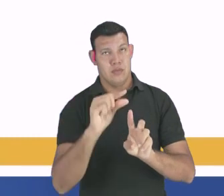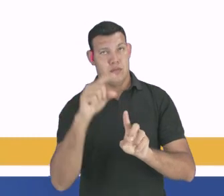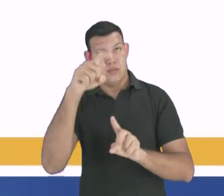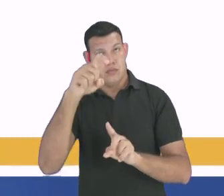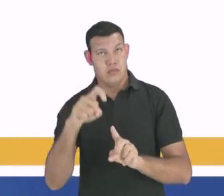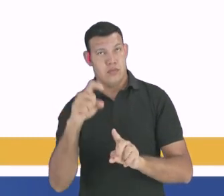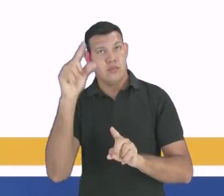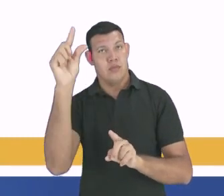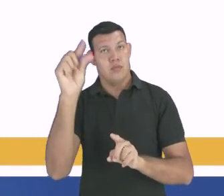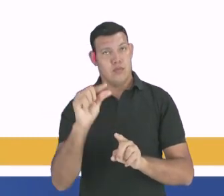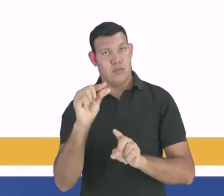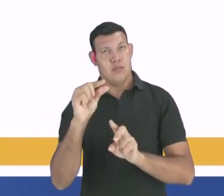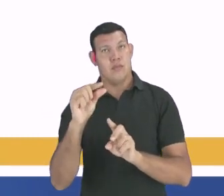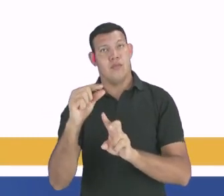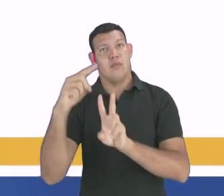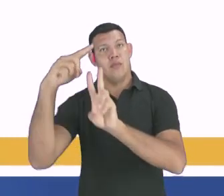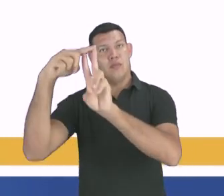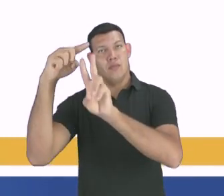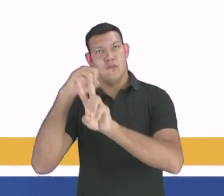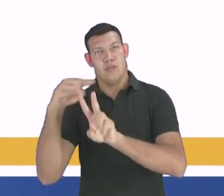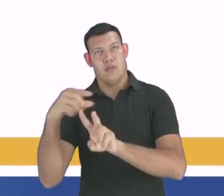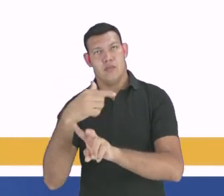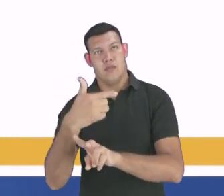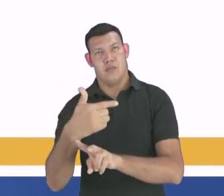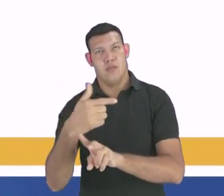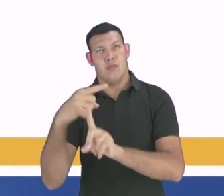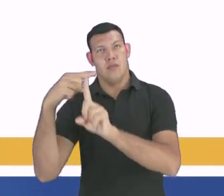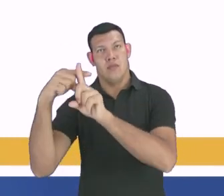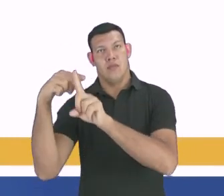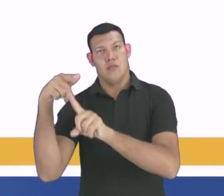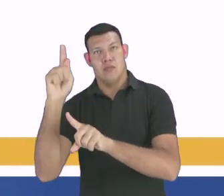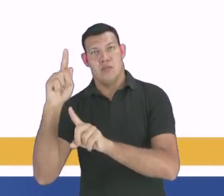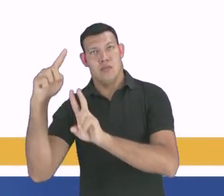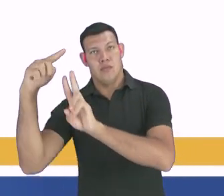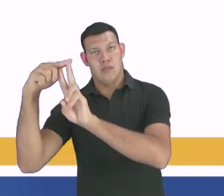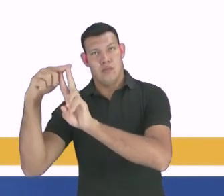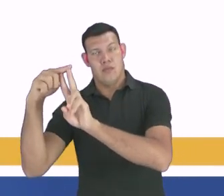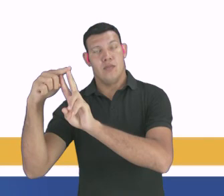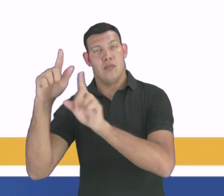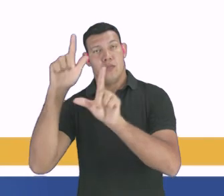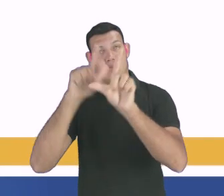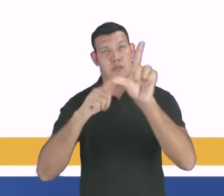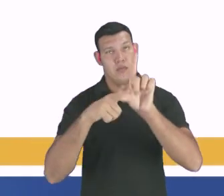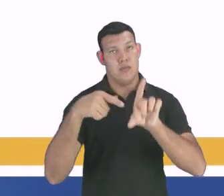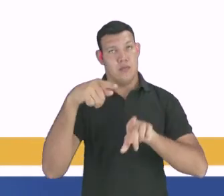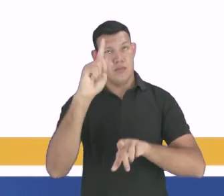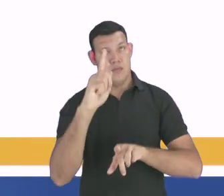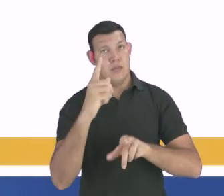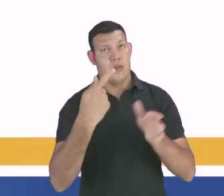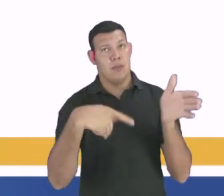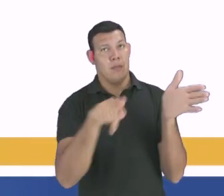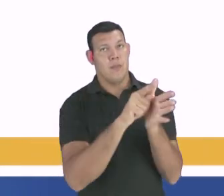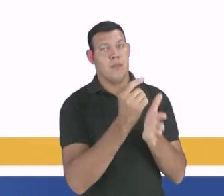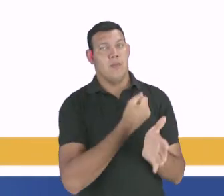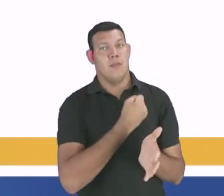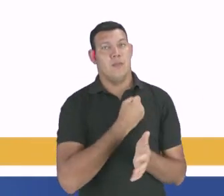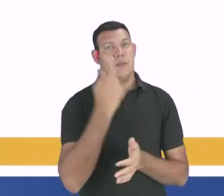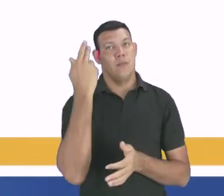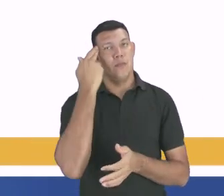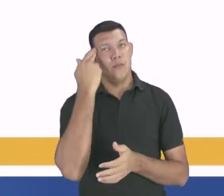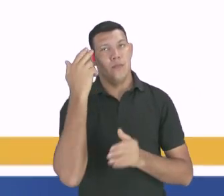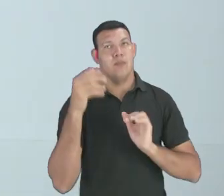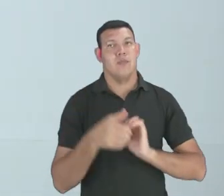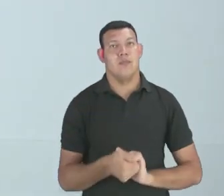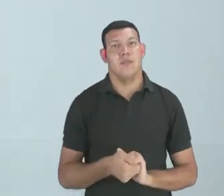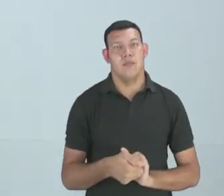que x, e x é menor que π sobre 2 mais kπ, quando o k pertencente aos inteiros.